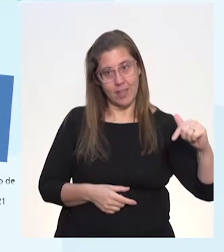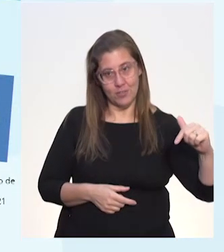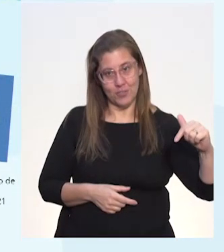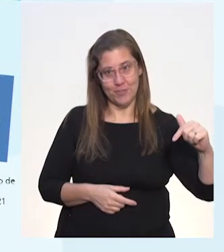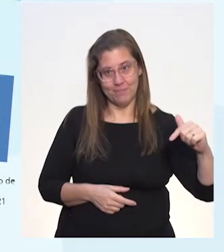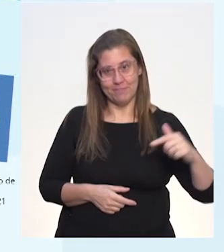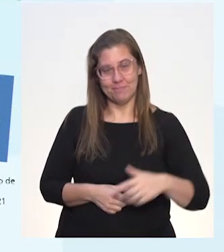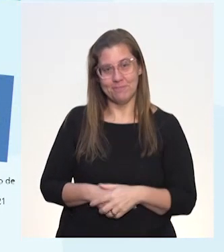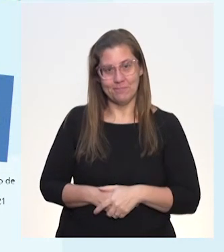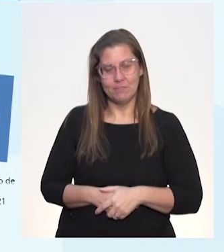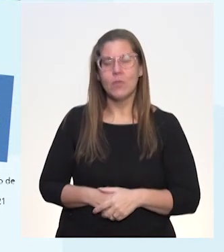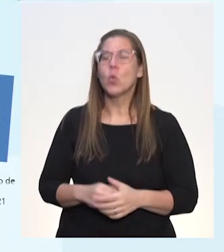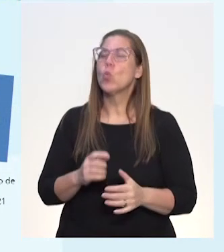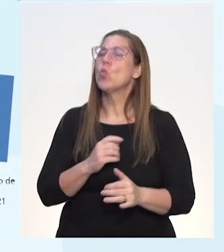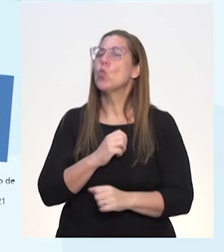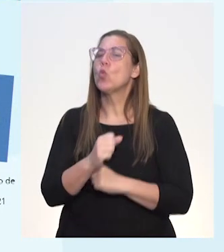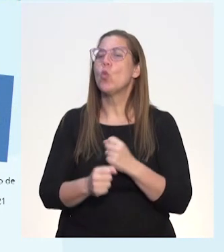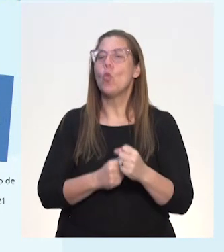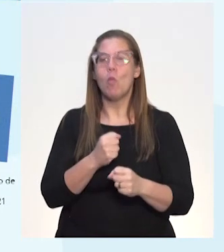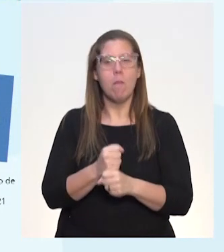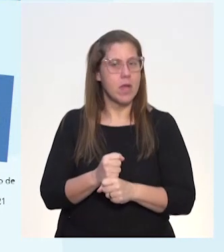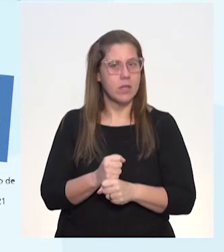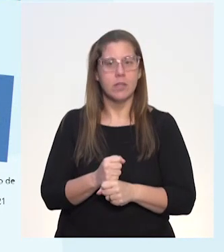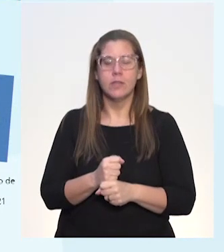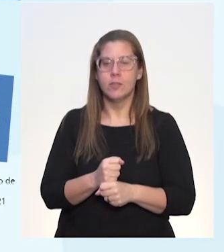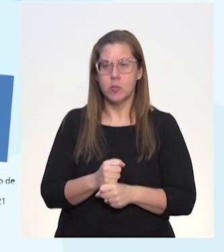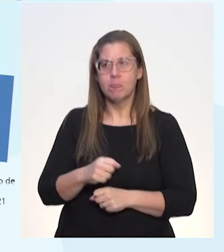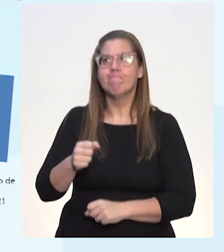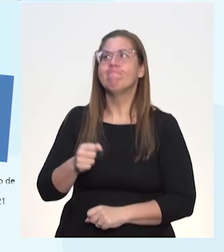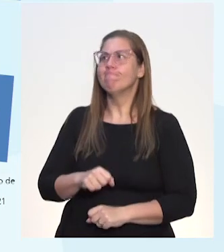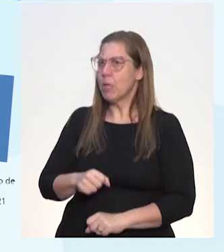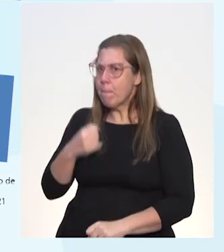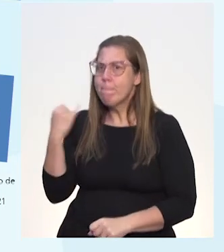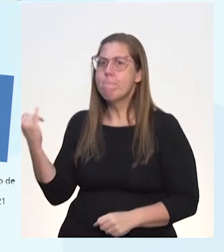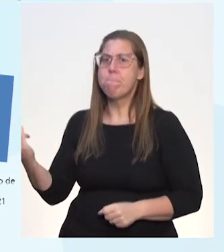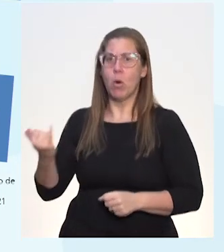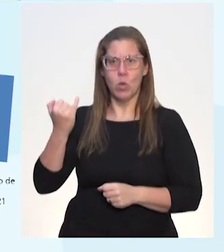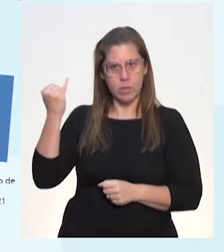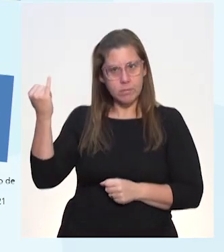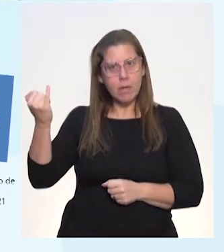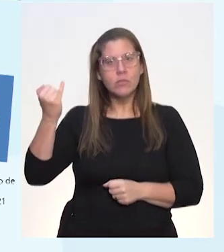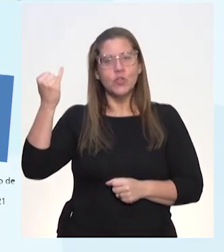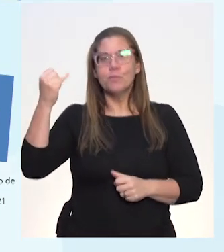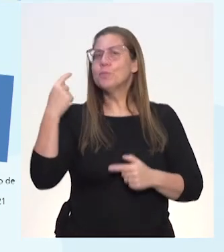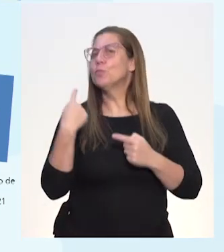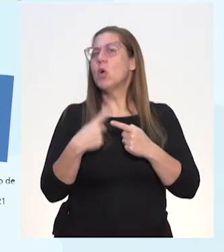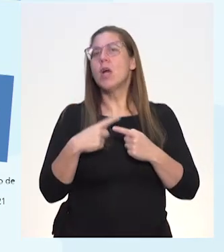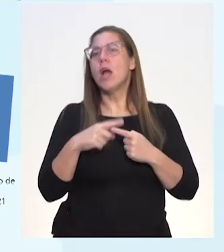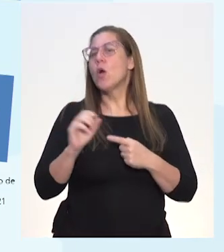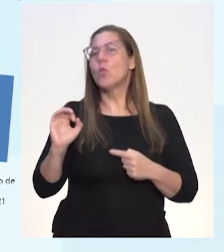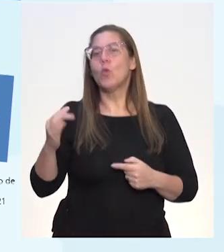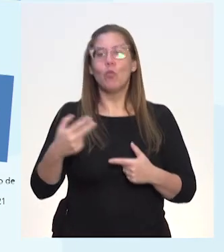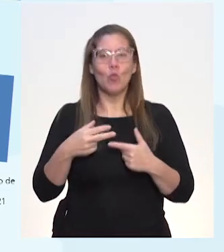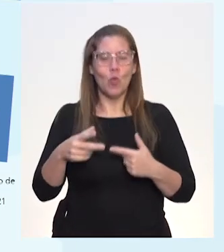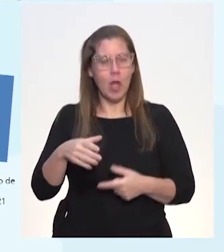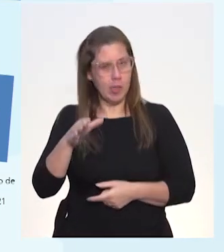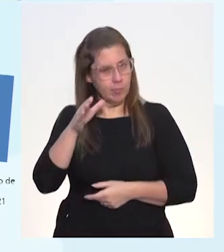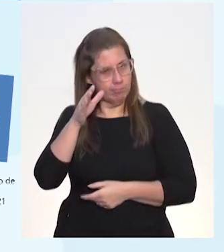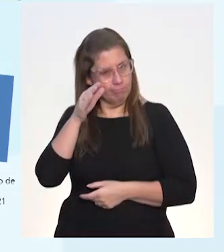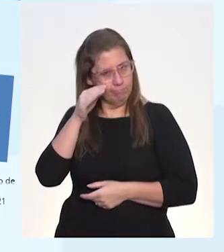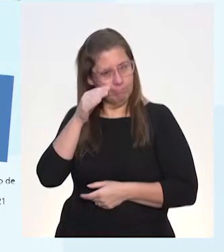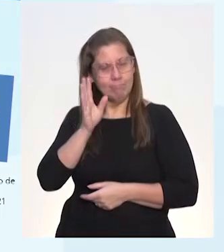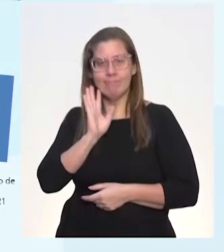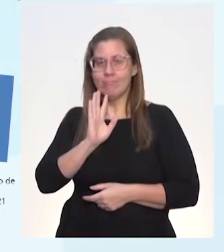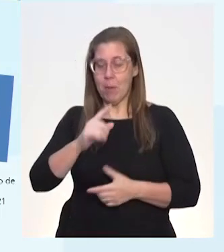1917, foi um ano extremamente decisivo. Por quê? Acontece uma coisa muito curiosa. A